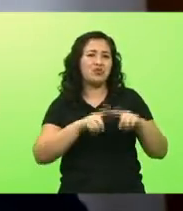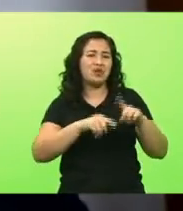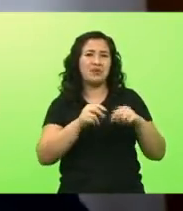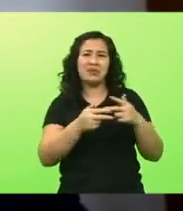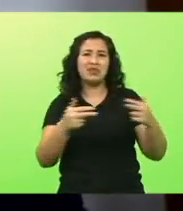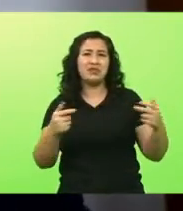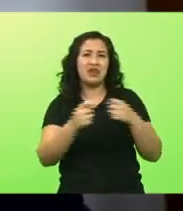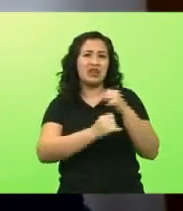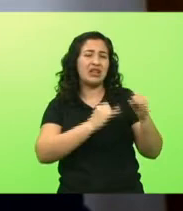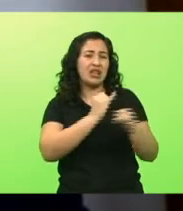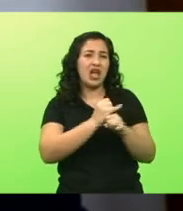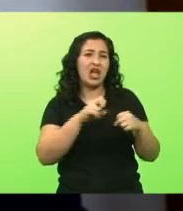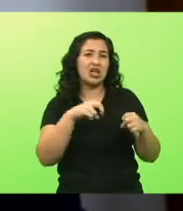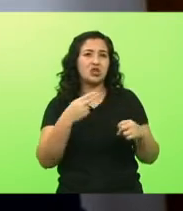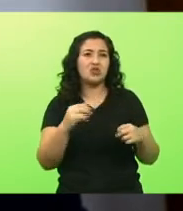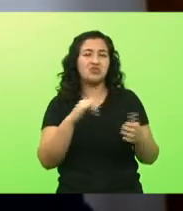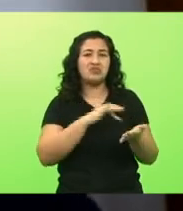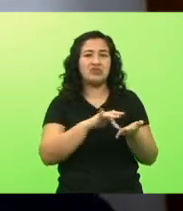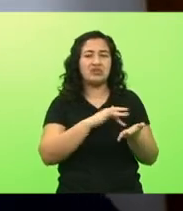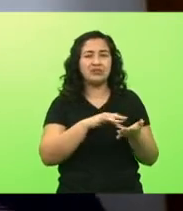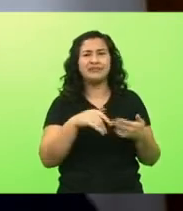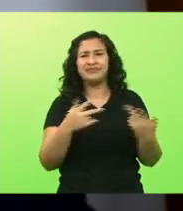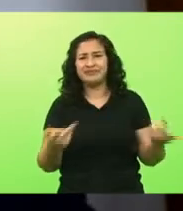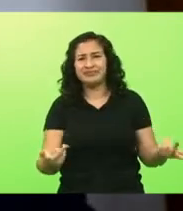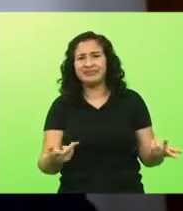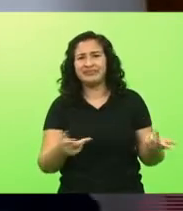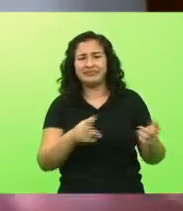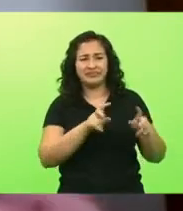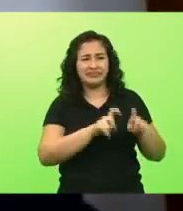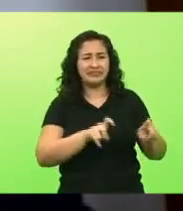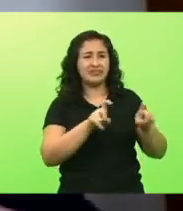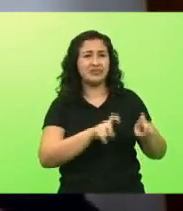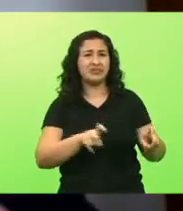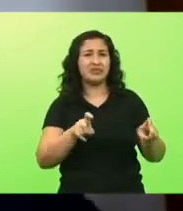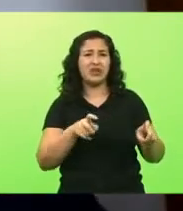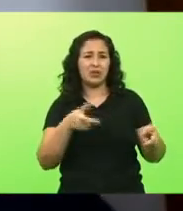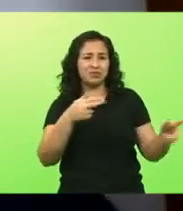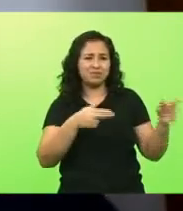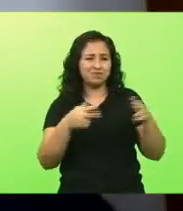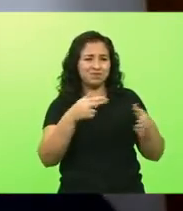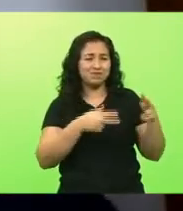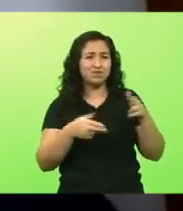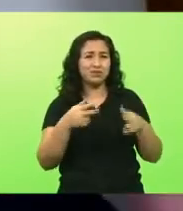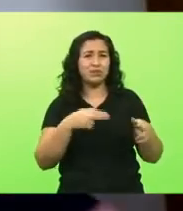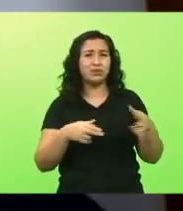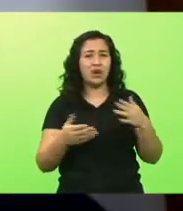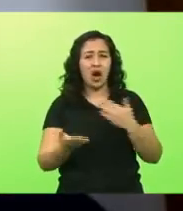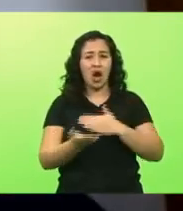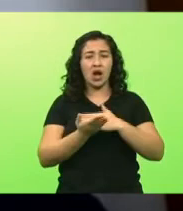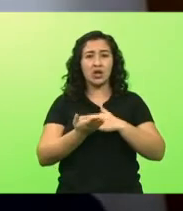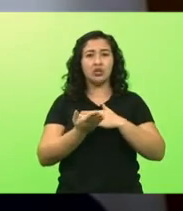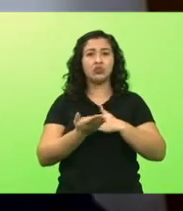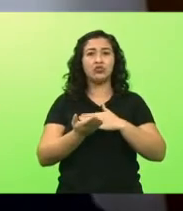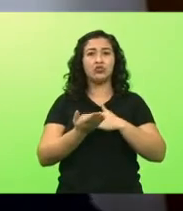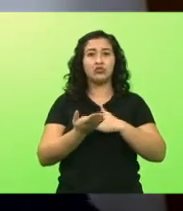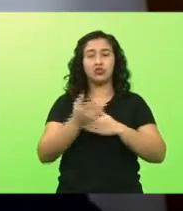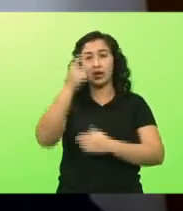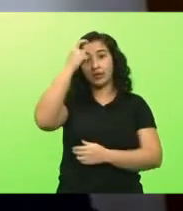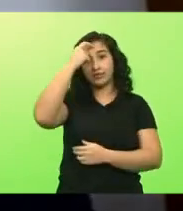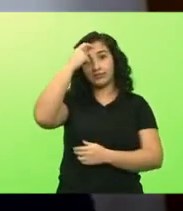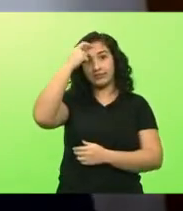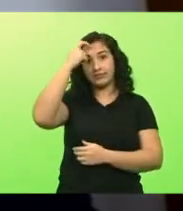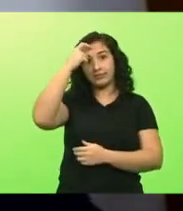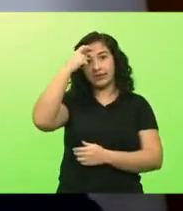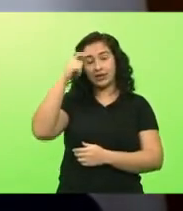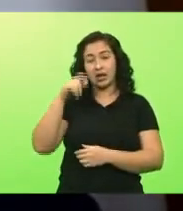ele vai podando cada vez mais esse estímulo que nós tínhamos em determinado momento de pegar o lápis,